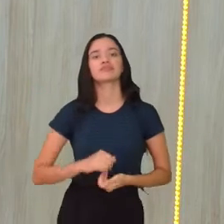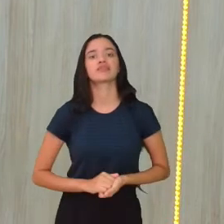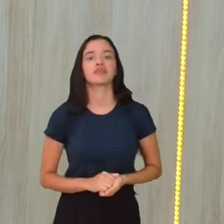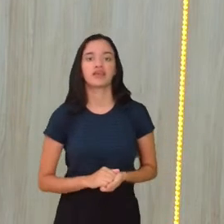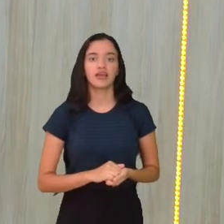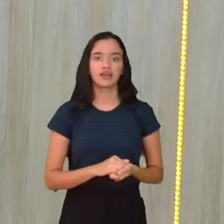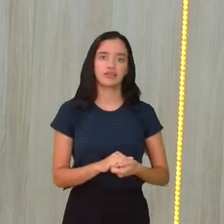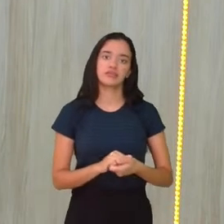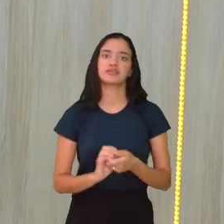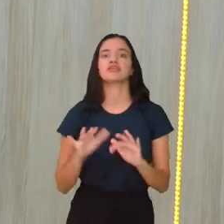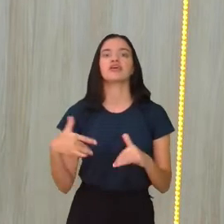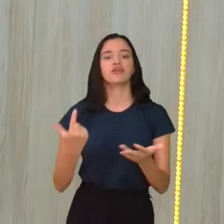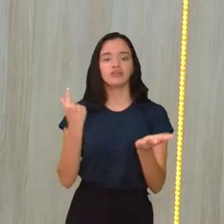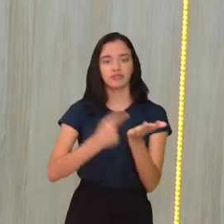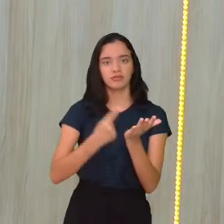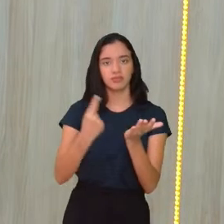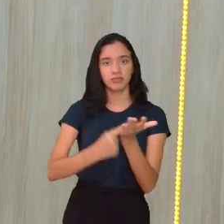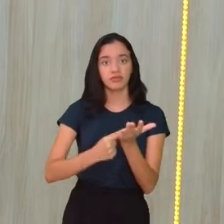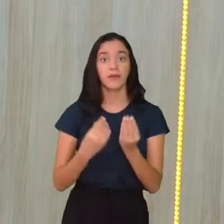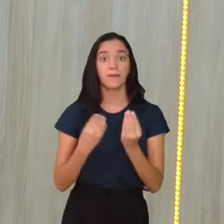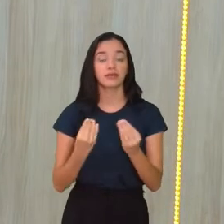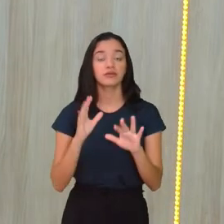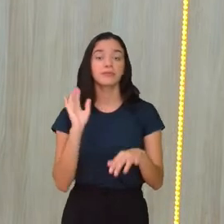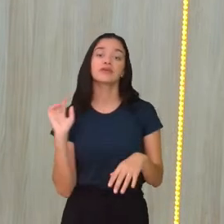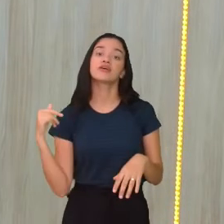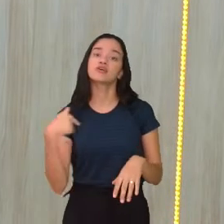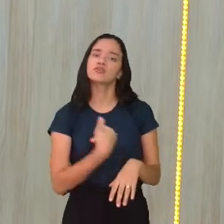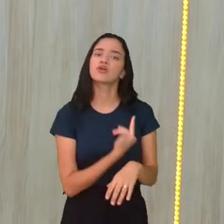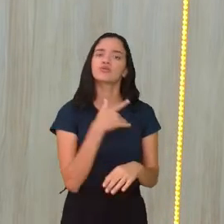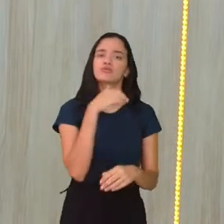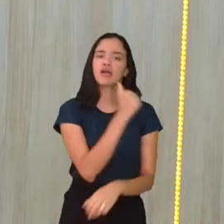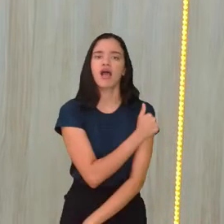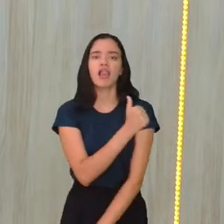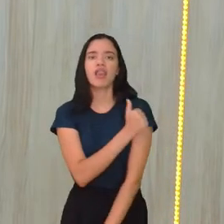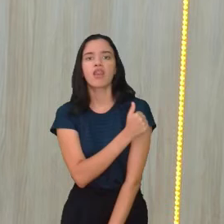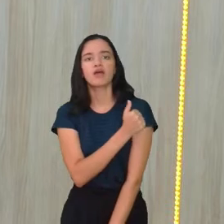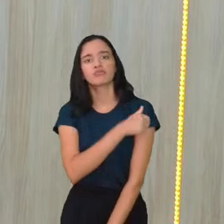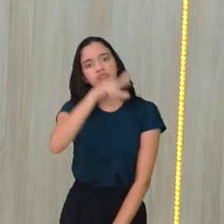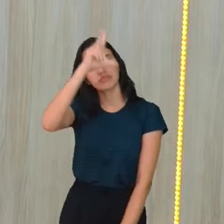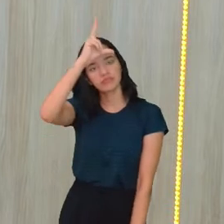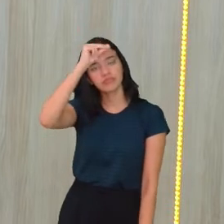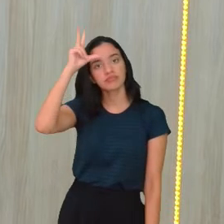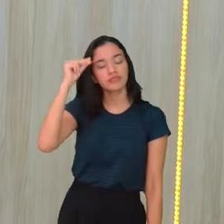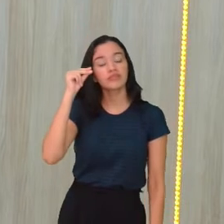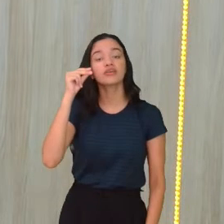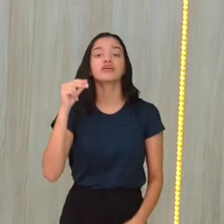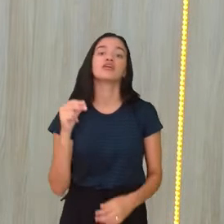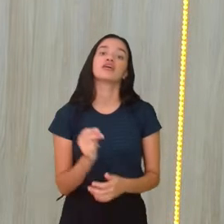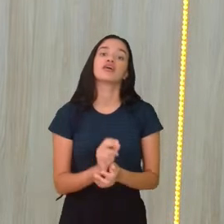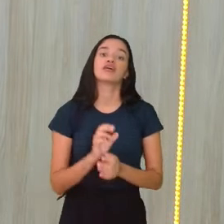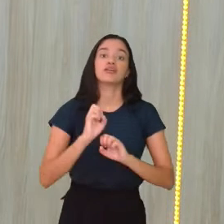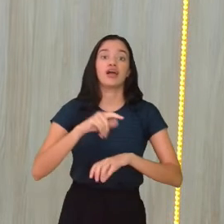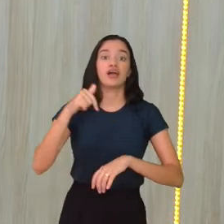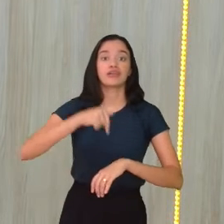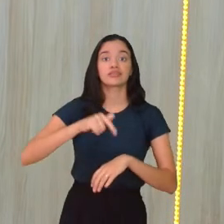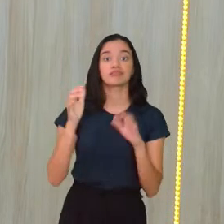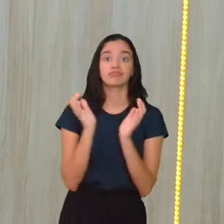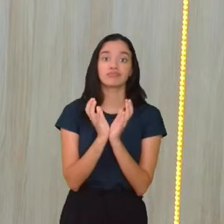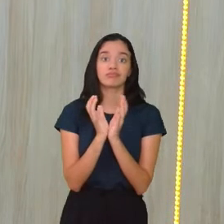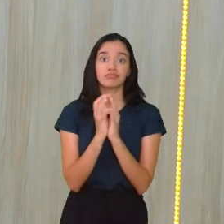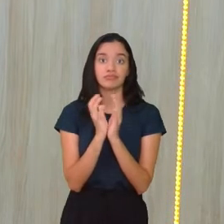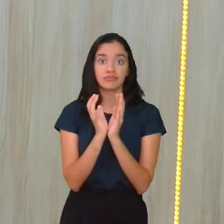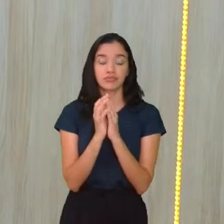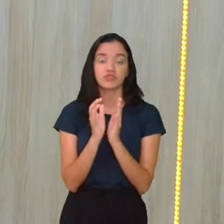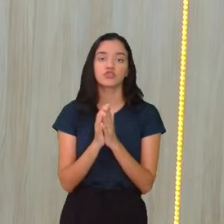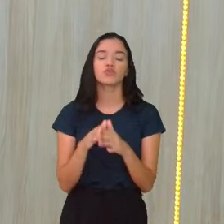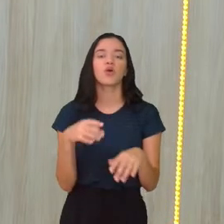Então, esse aplicativo serve para nossos estudantes da rede, né, municipal de ensino aqui do Recife, com o